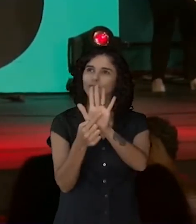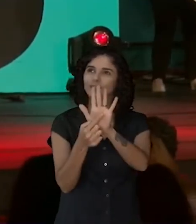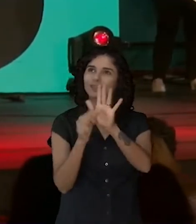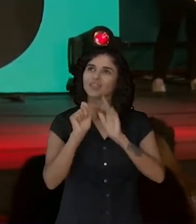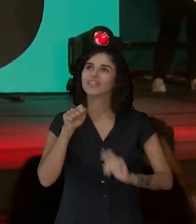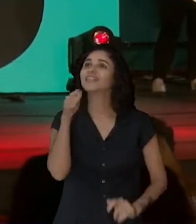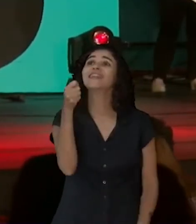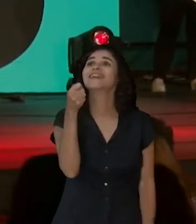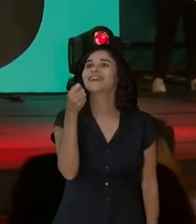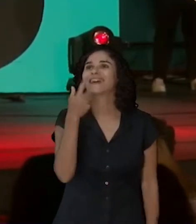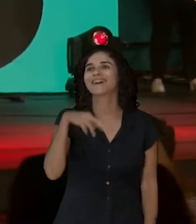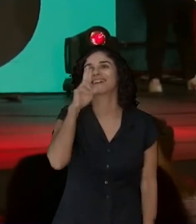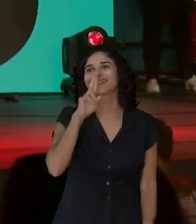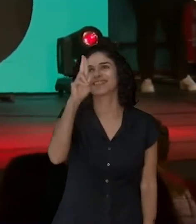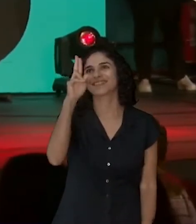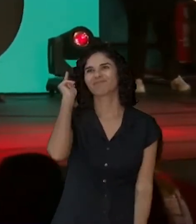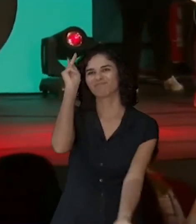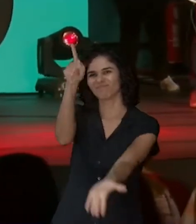Senhor